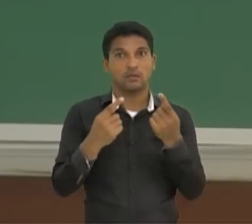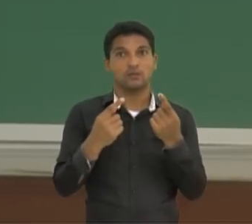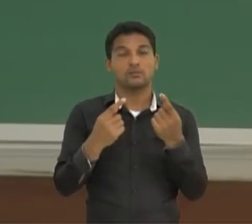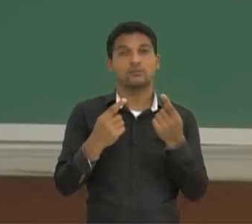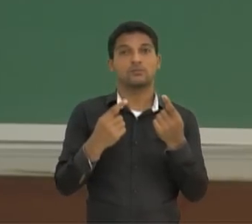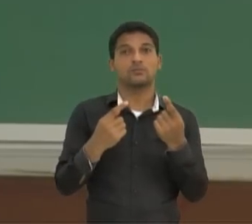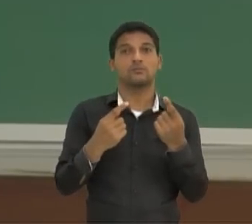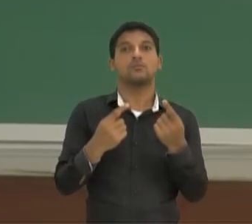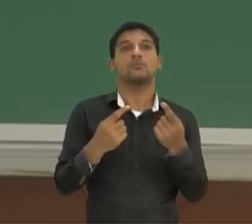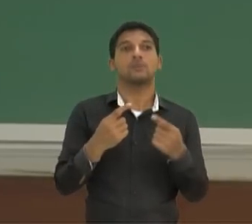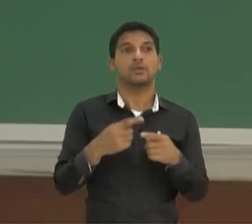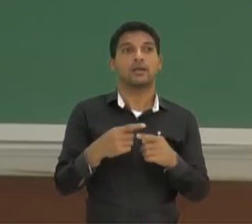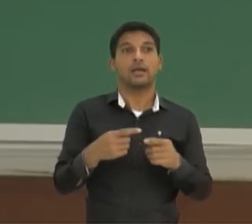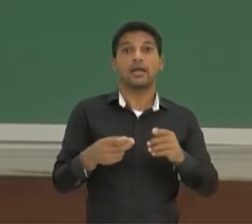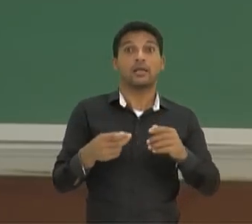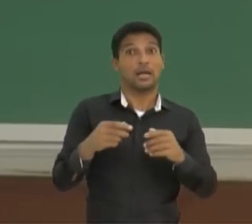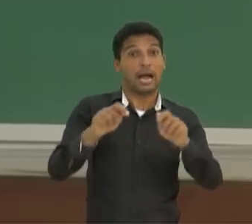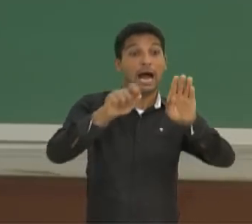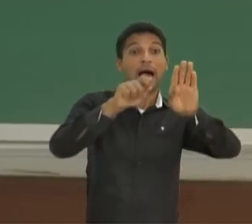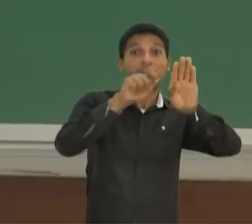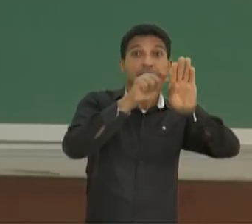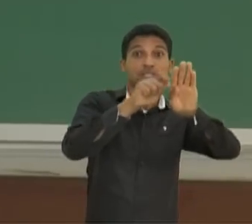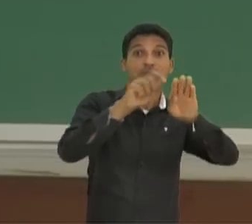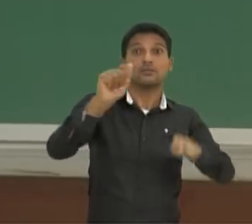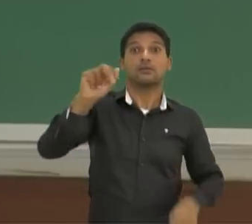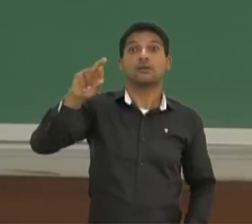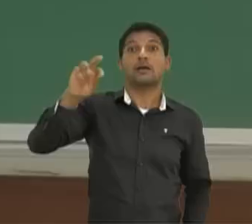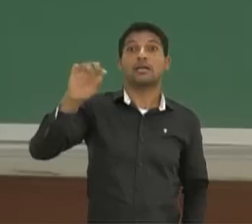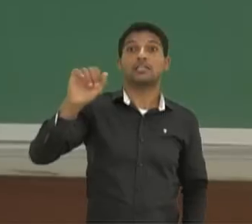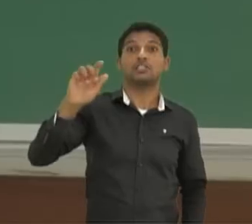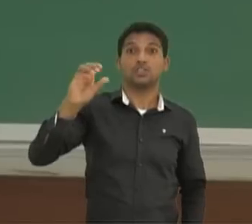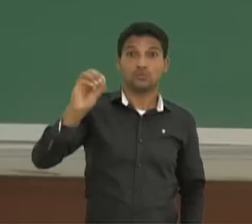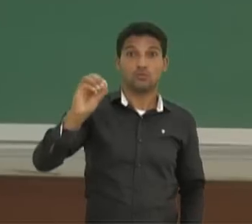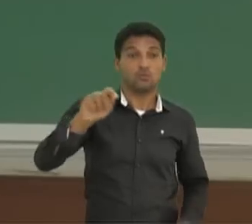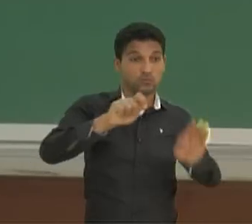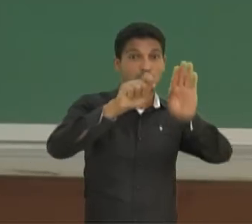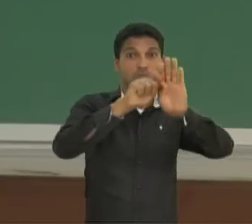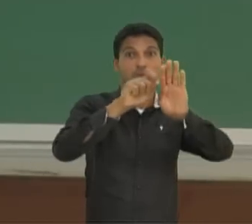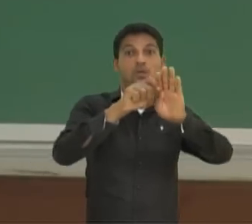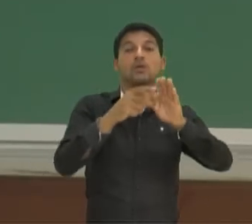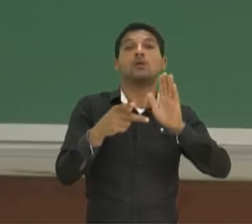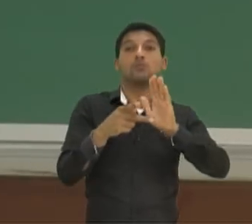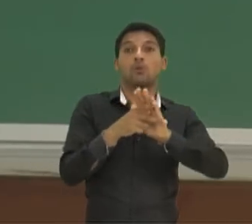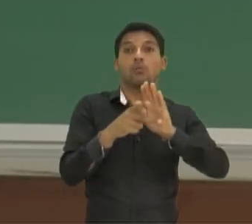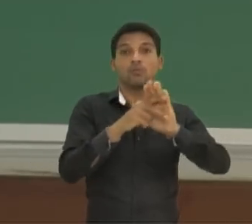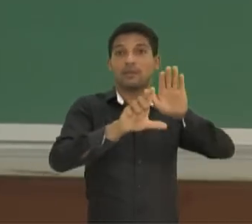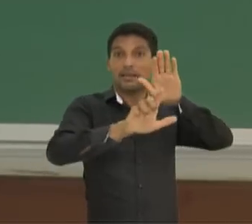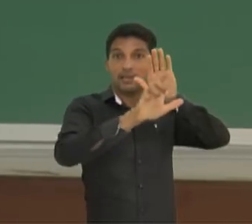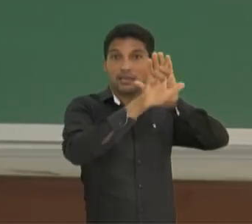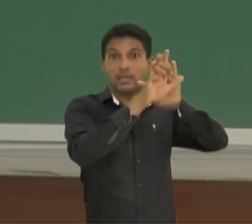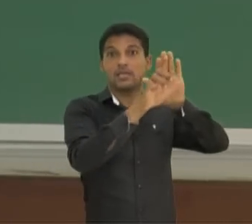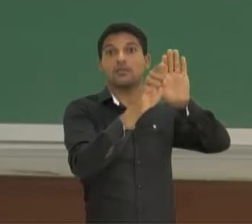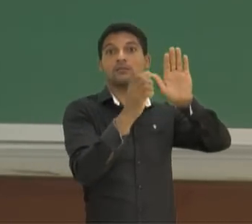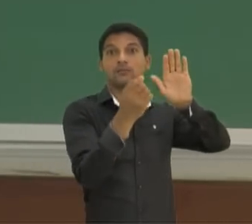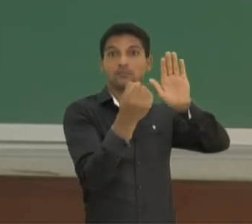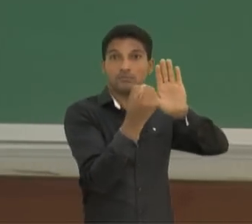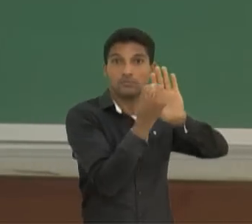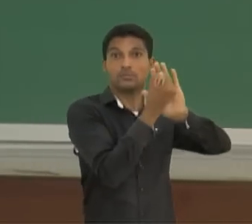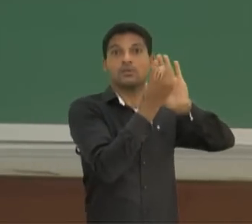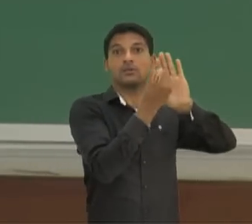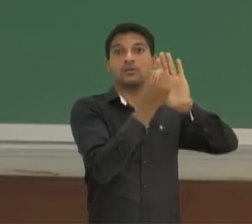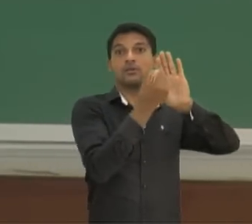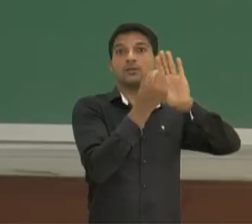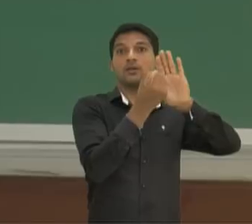que ela foi atrás, inclusive, do artigo ali do Código de Defesa do Consumidor, né, e ainda trouxe ali os incisos, ali o inciso